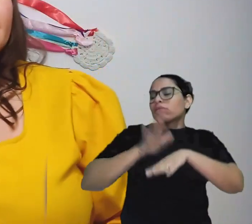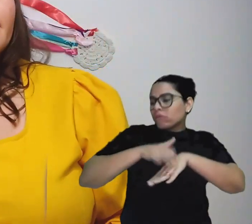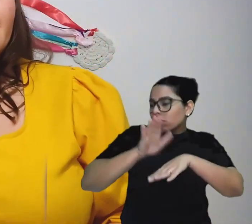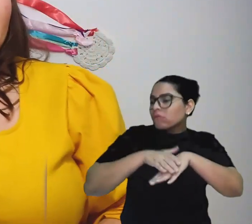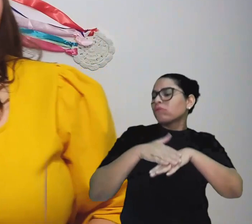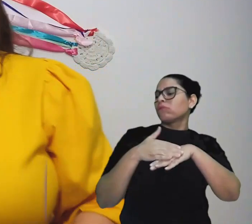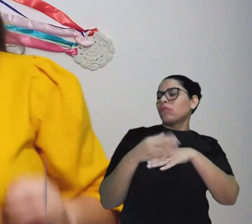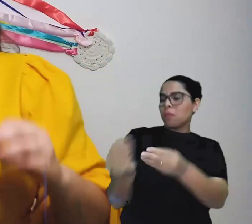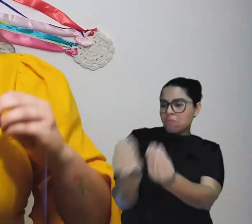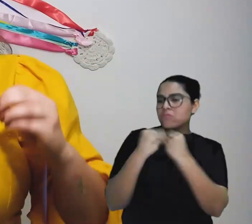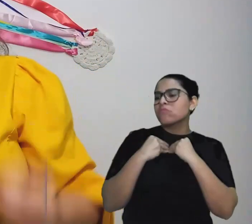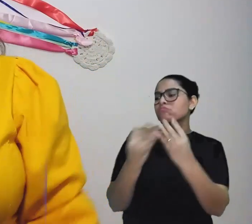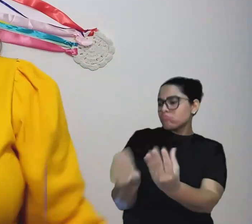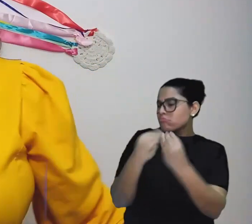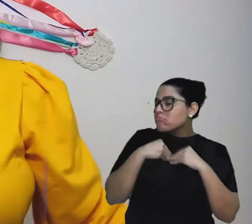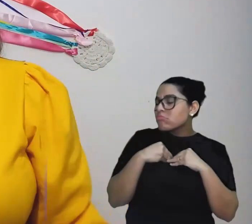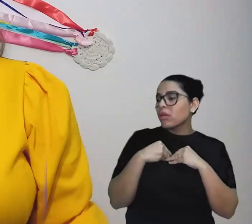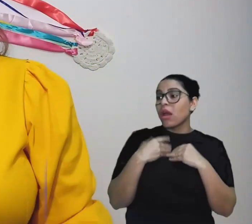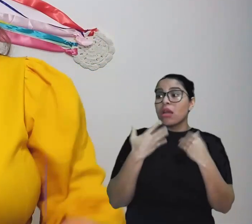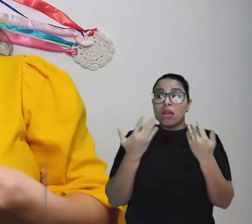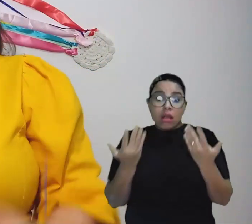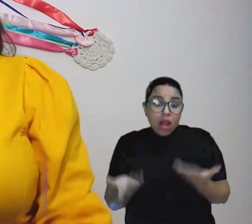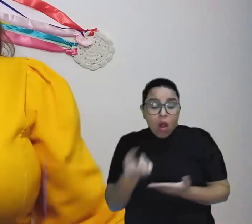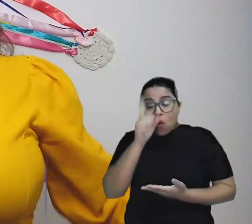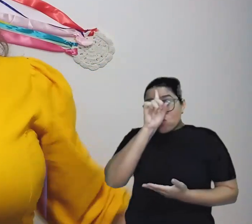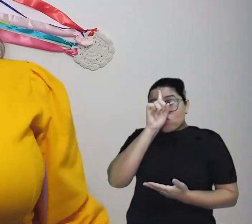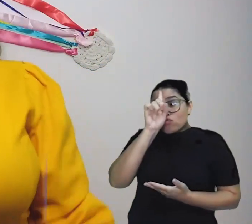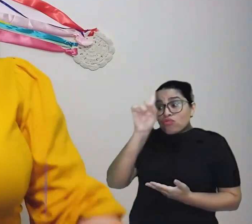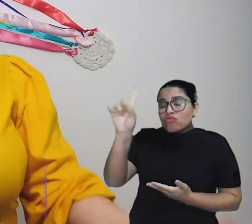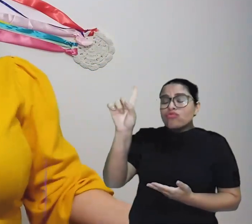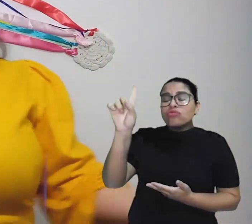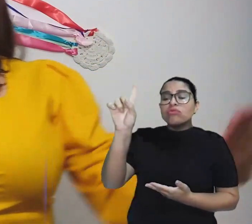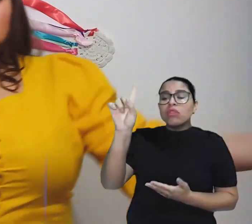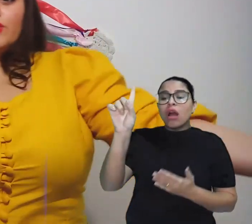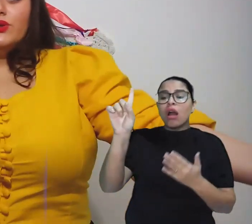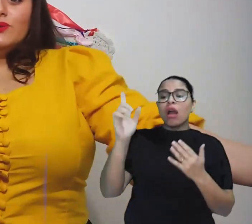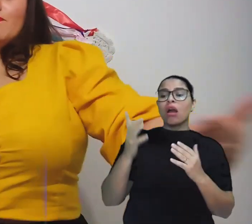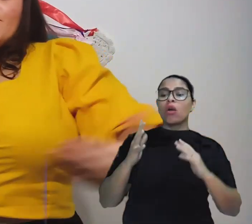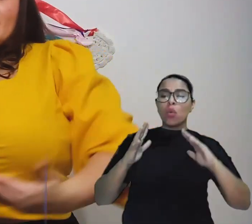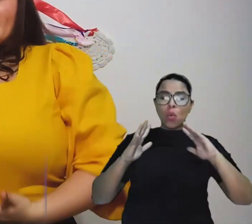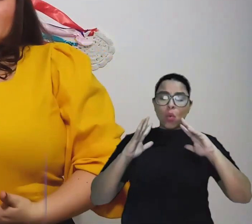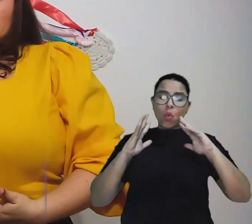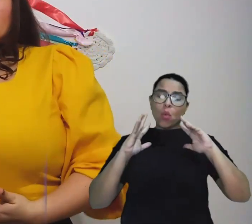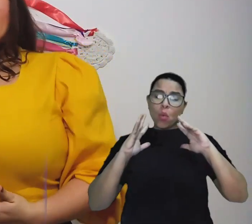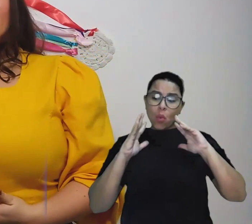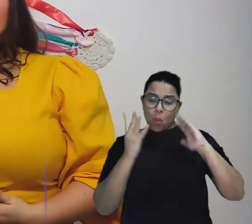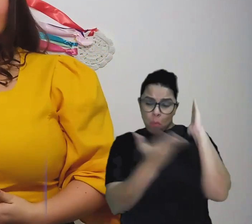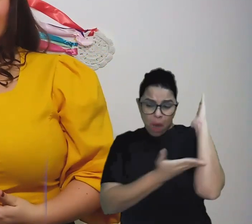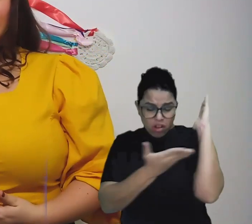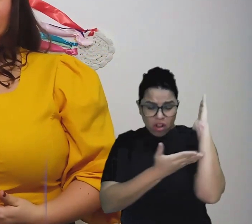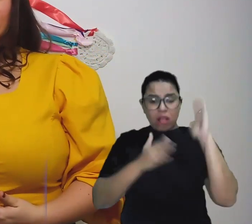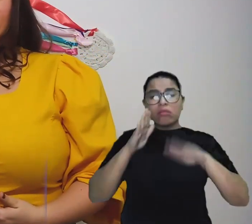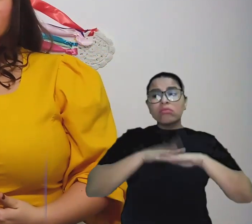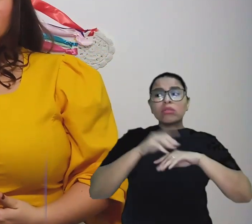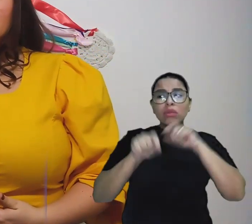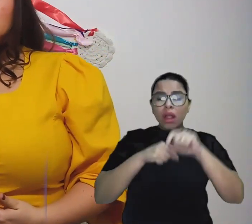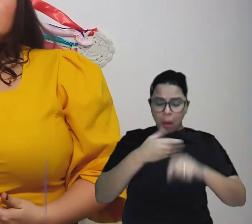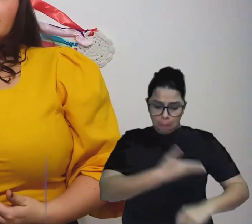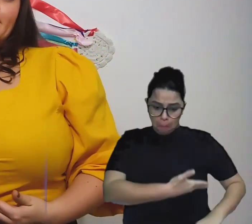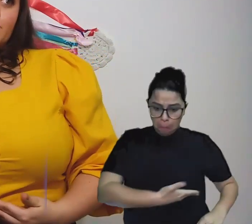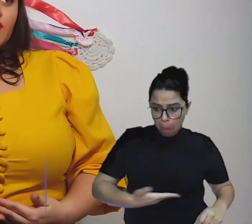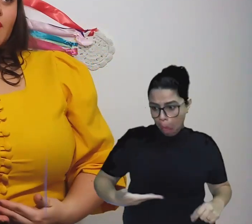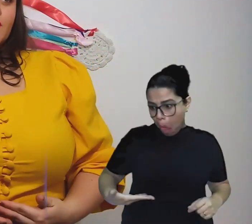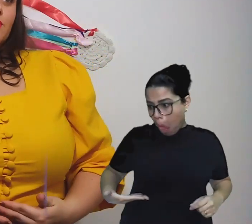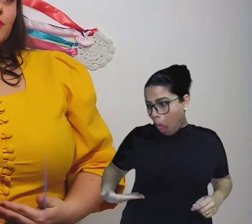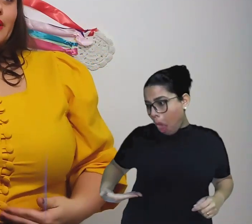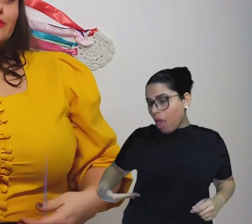para mim. Até que um dia, finalmente, o machado me cortou bem no meio do corpo.